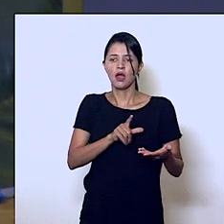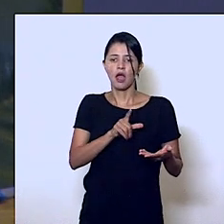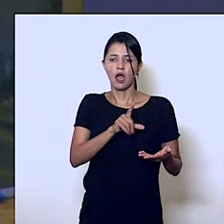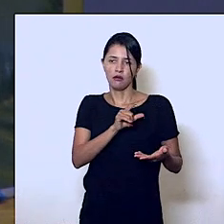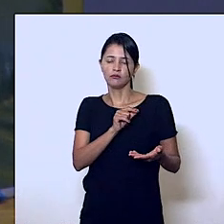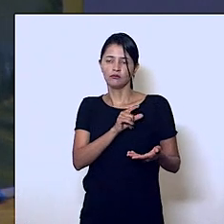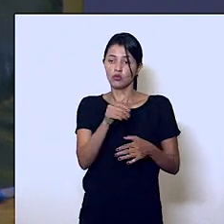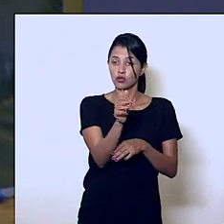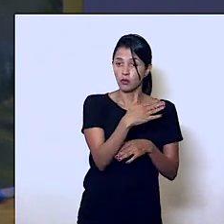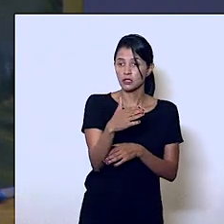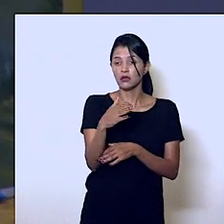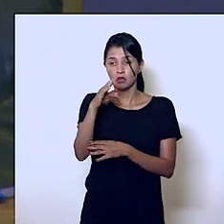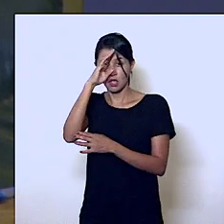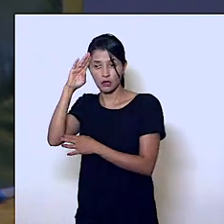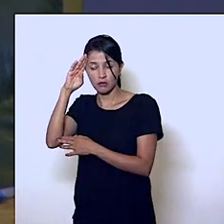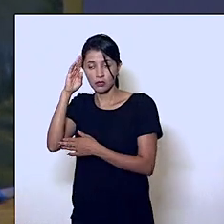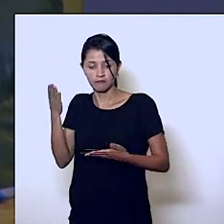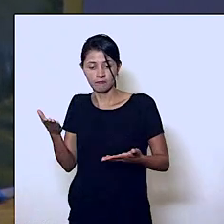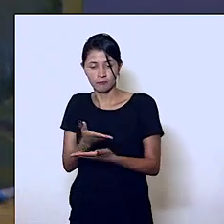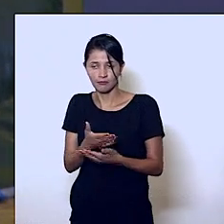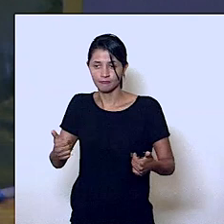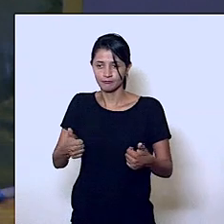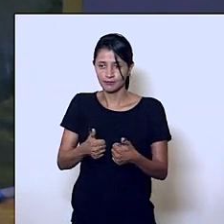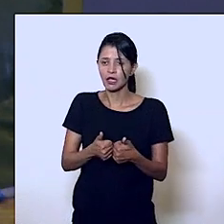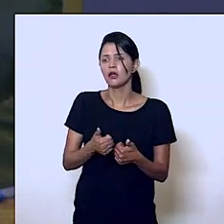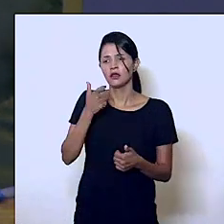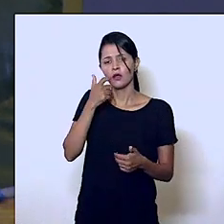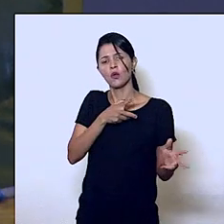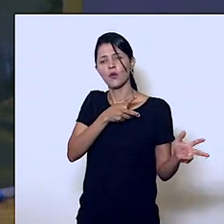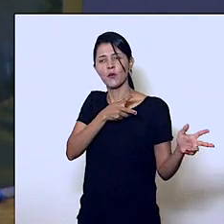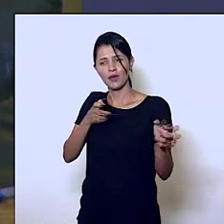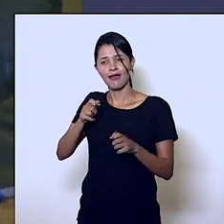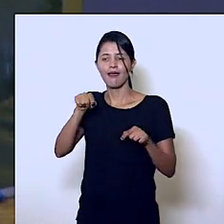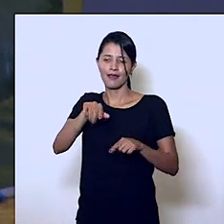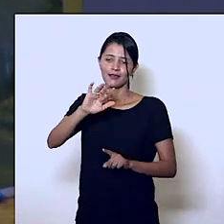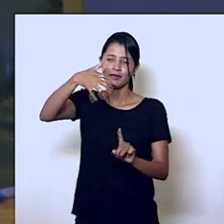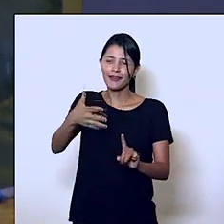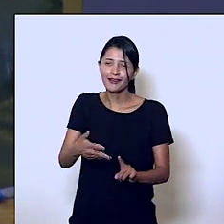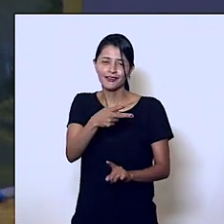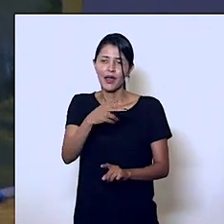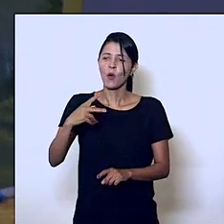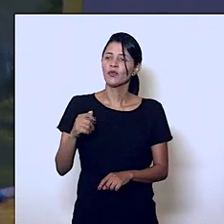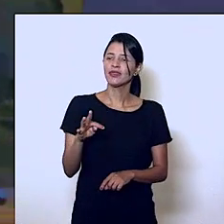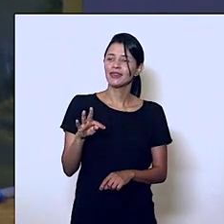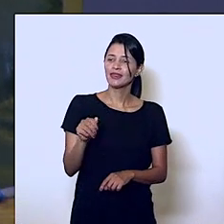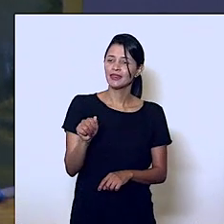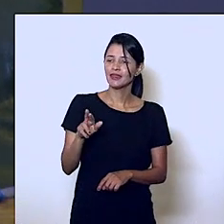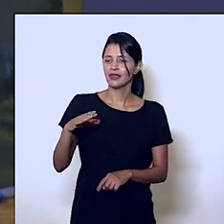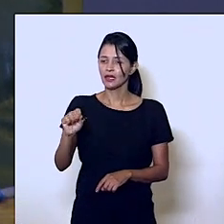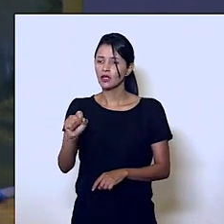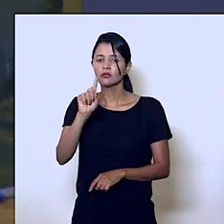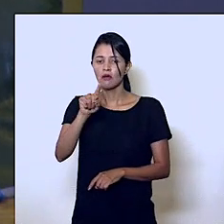eu vejo este tributo ao embaixador Paulo Tarso como parte integrante das comemorações